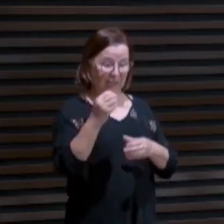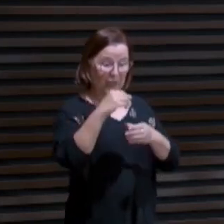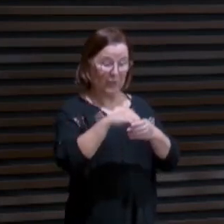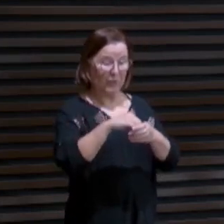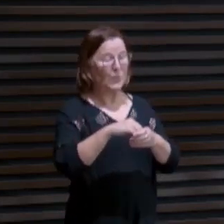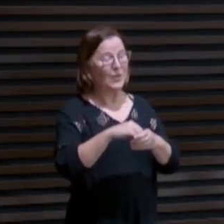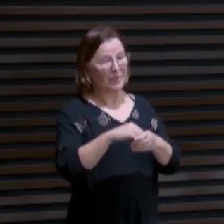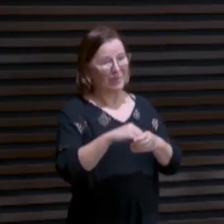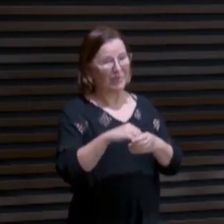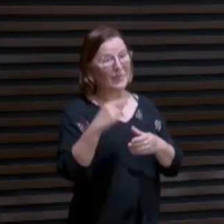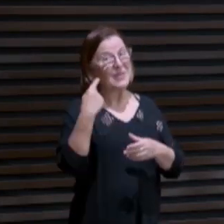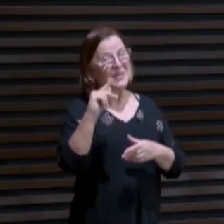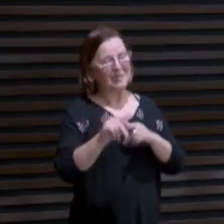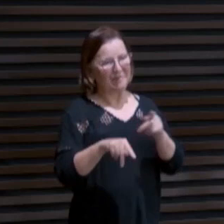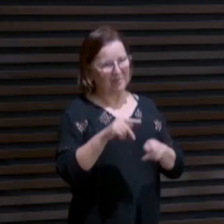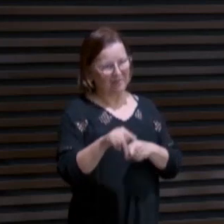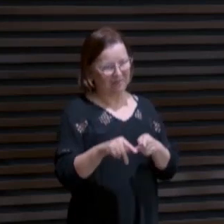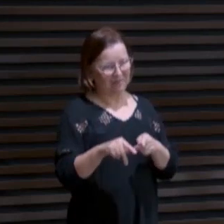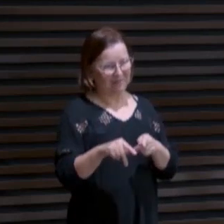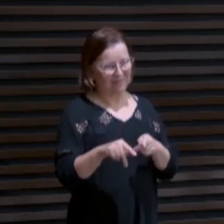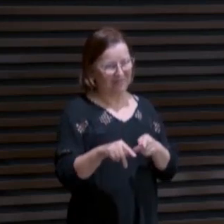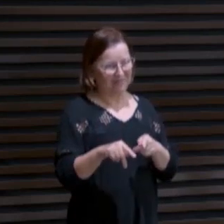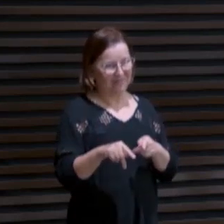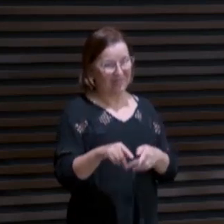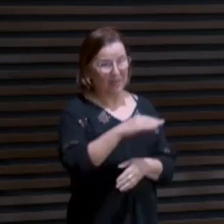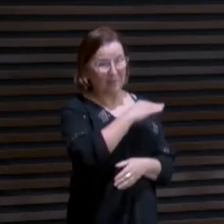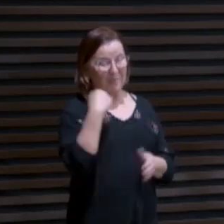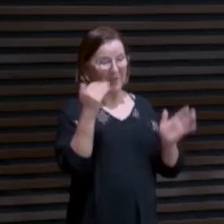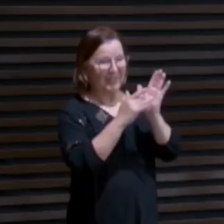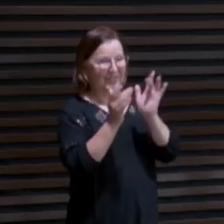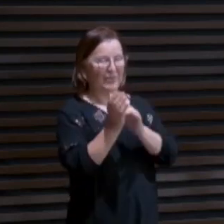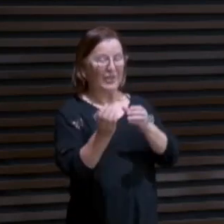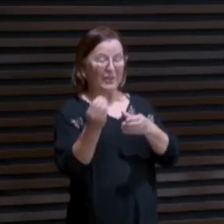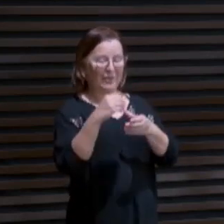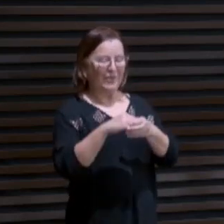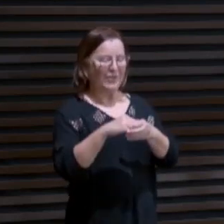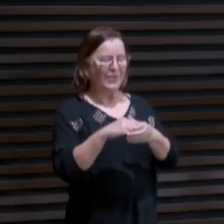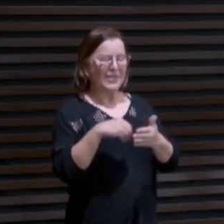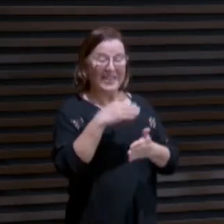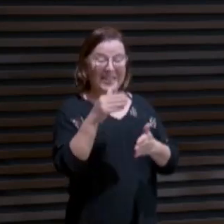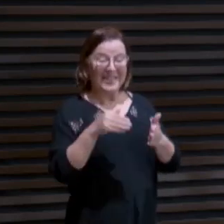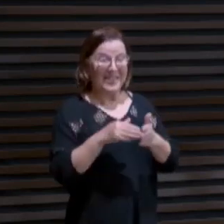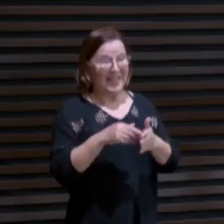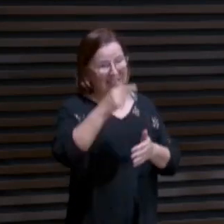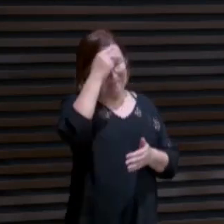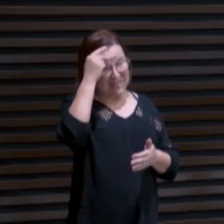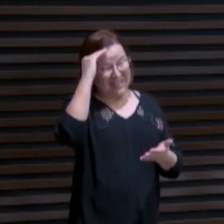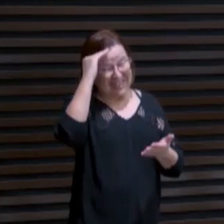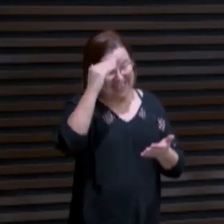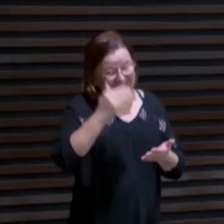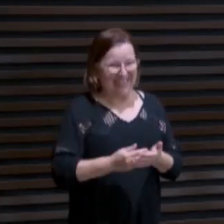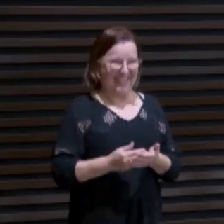Uma morte em que ele incluiu todo aquele que nele crê. Eu só sei que eu